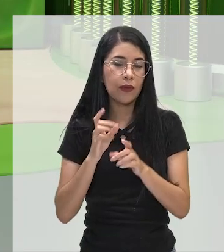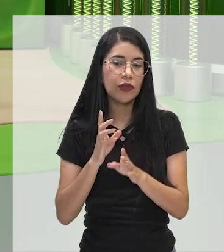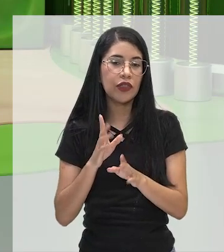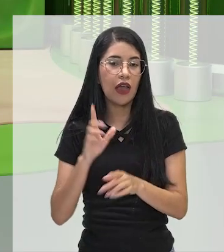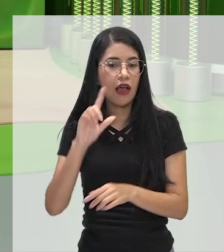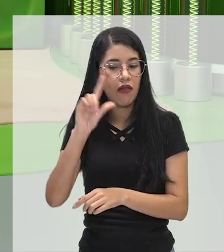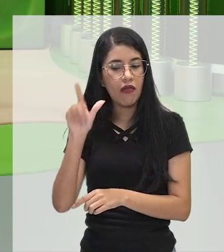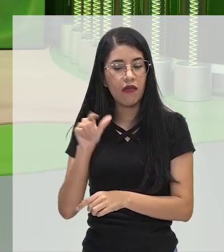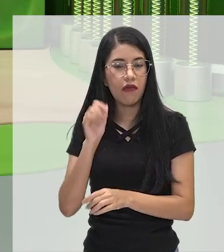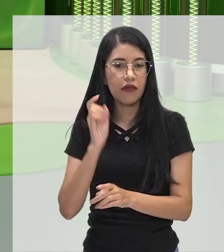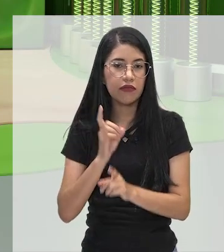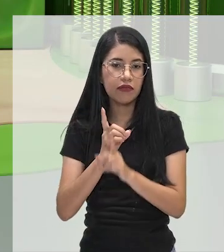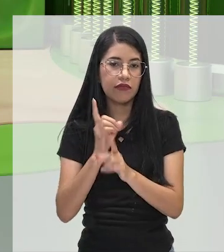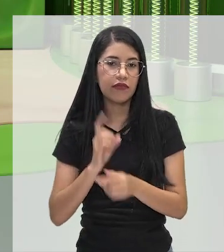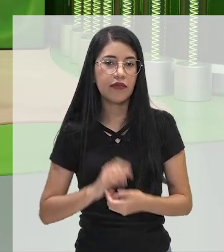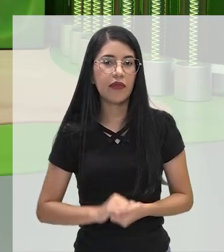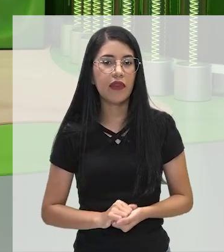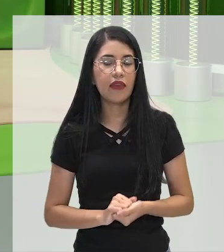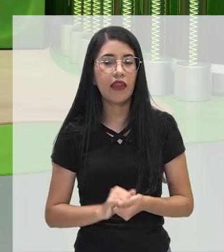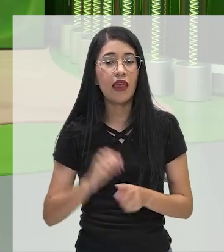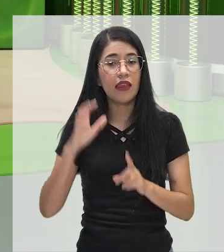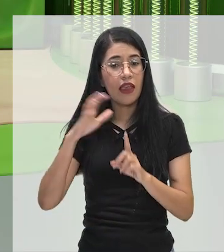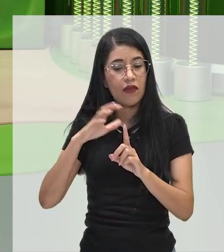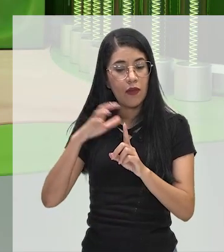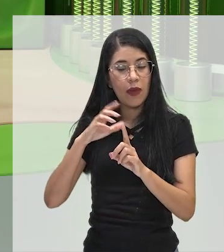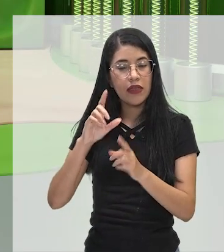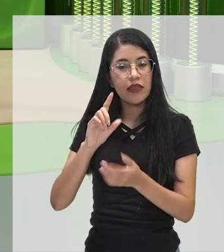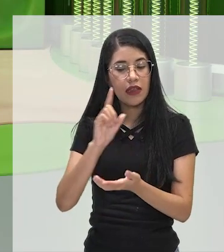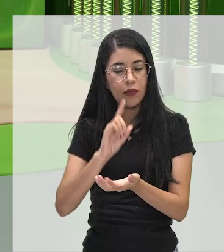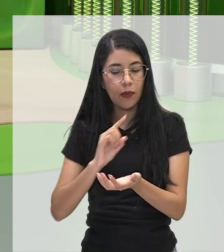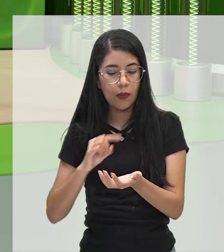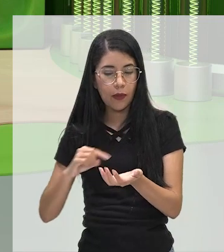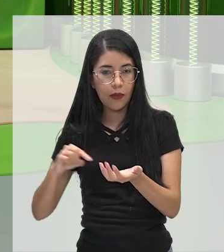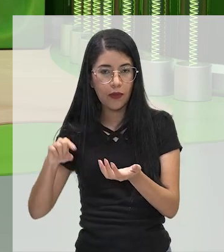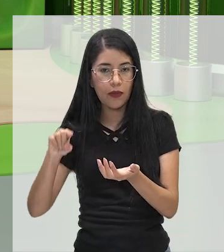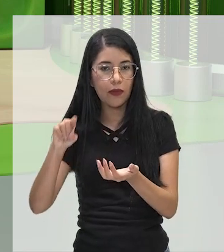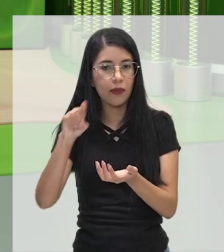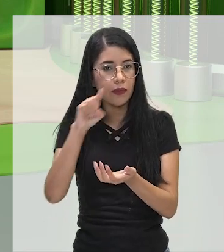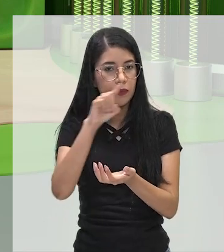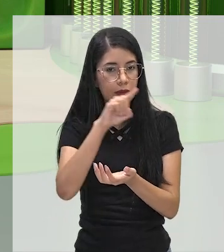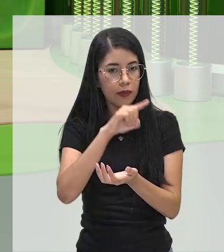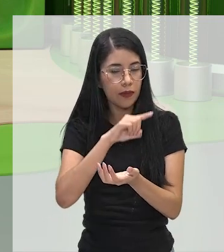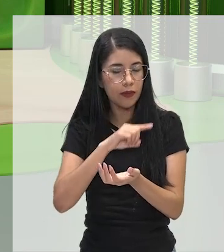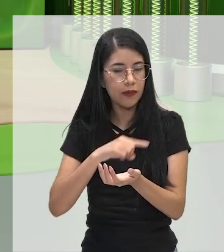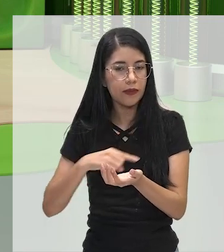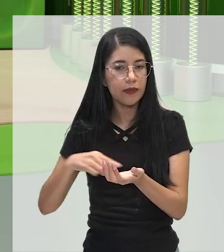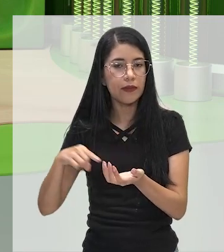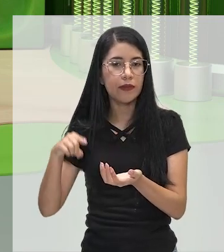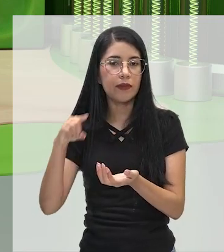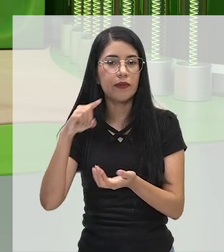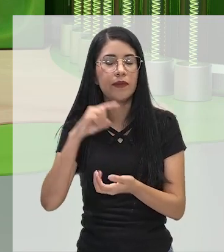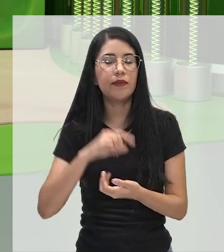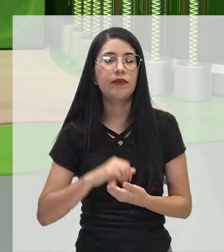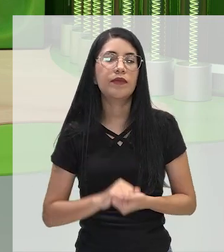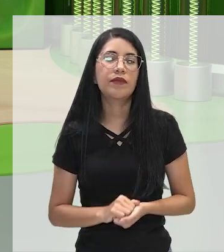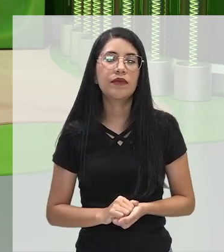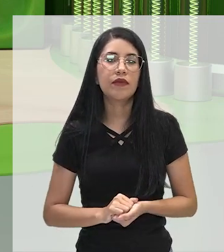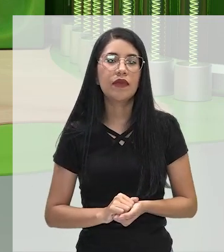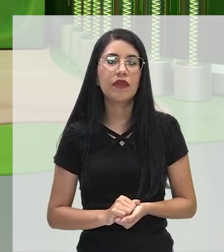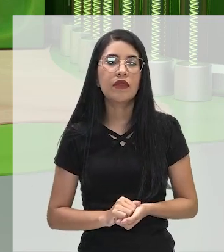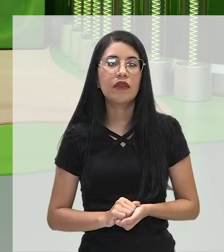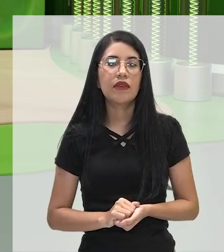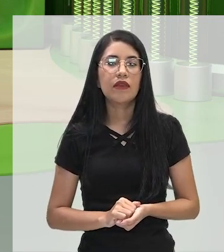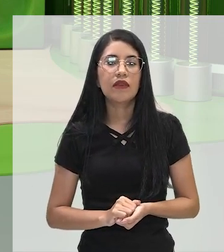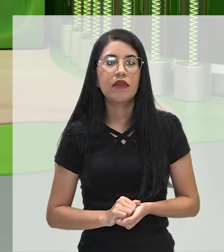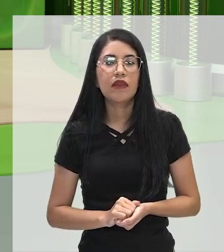ser influenciada justamente pela órbita da Lua, esse movimentinho aqui em verde que ela vai estar fazendo, e em determinado ponto